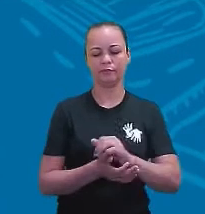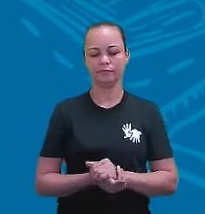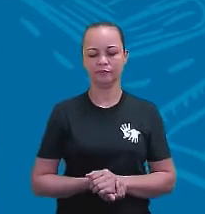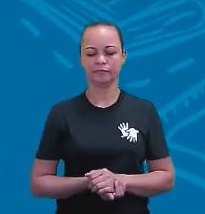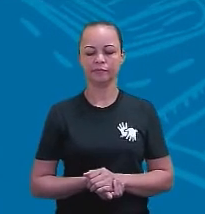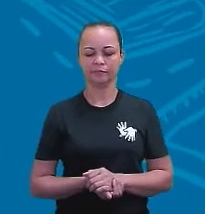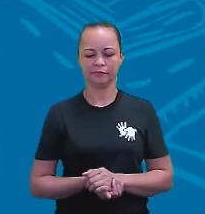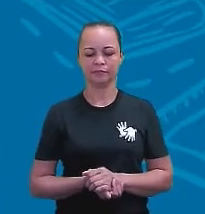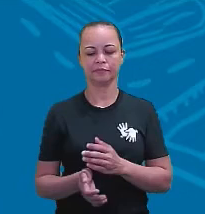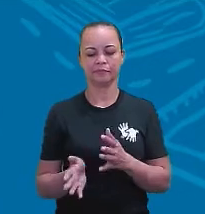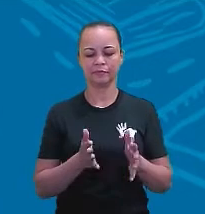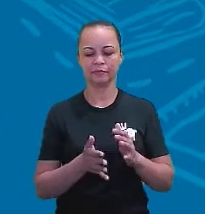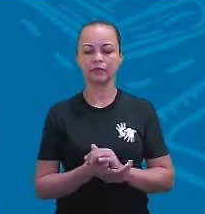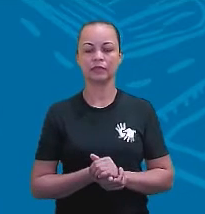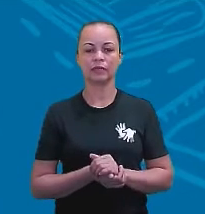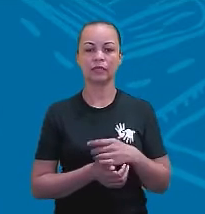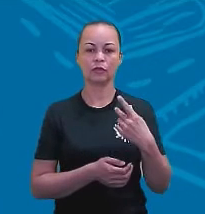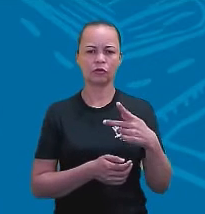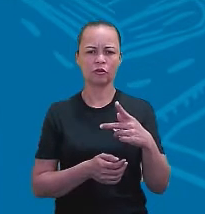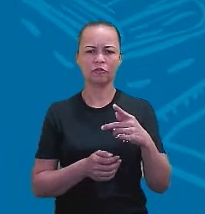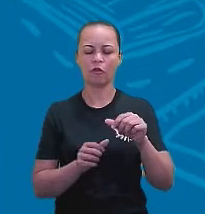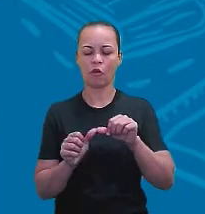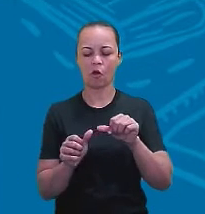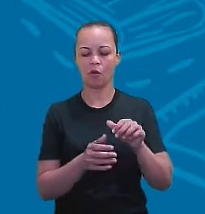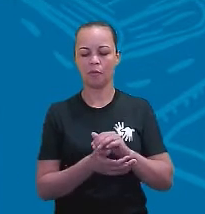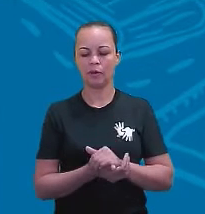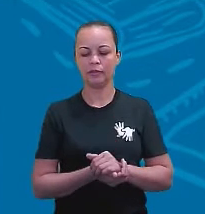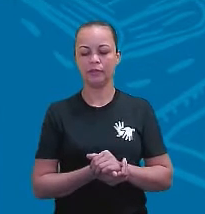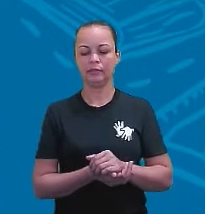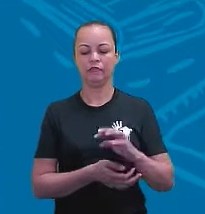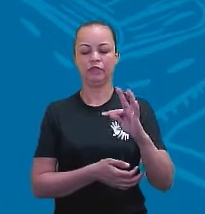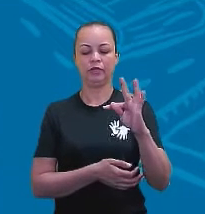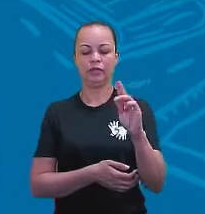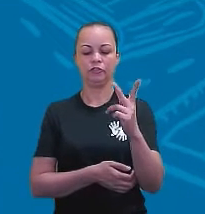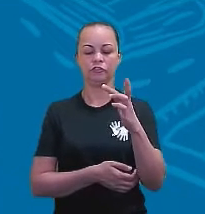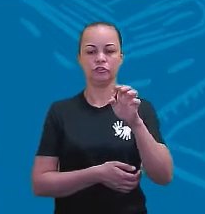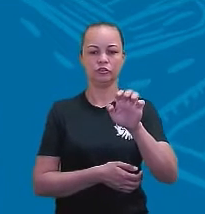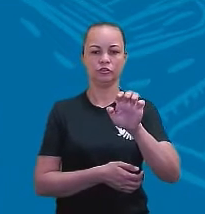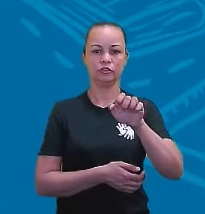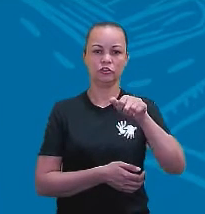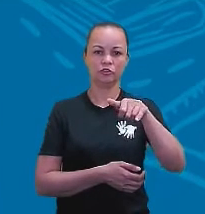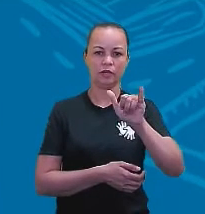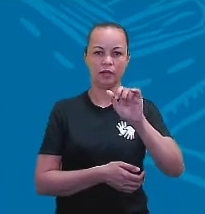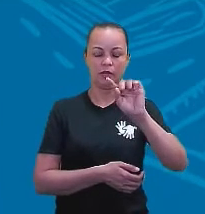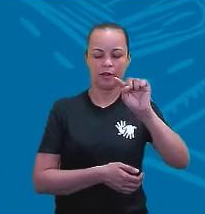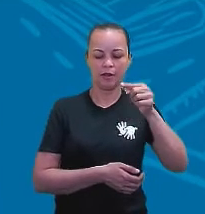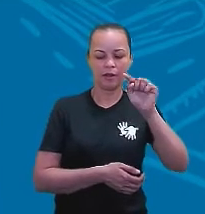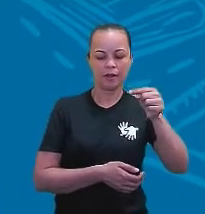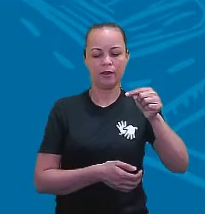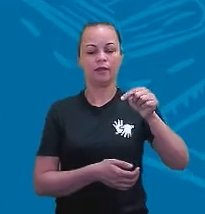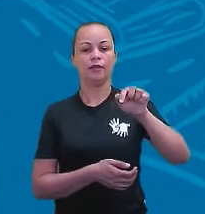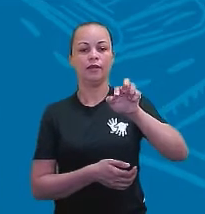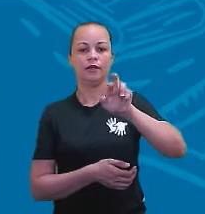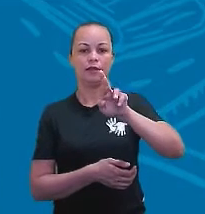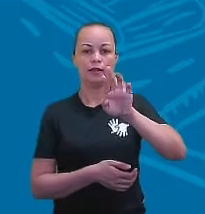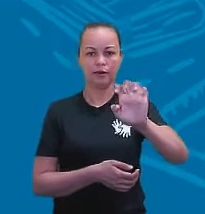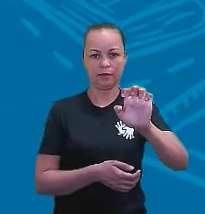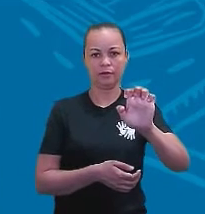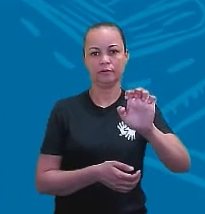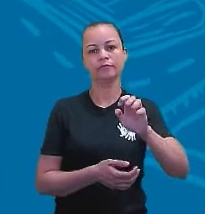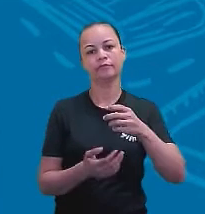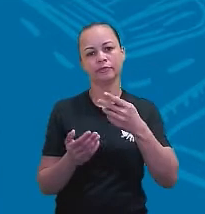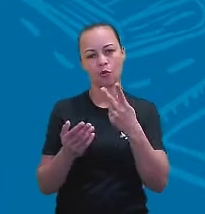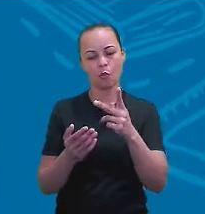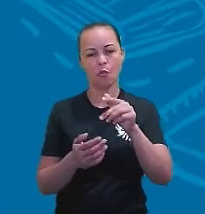good dancer. Colocando na forma contraída fica his a good dancer, tá? E o outro é o